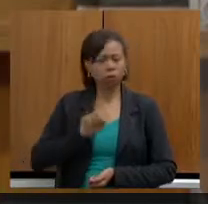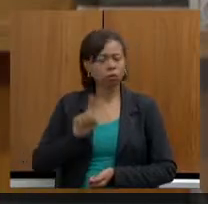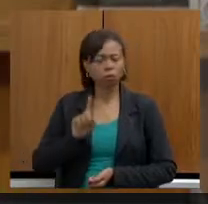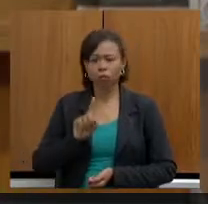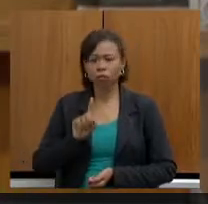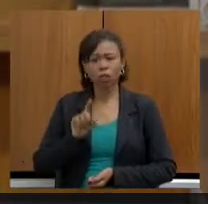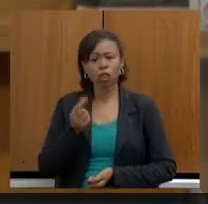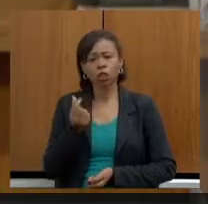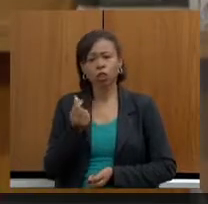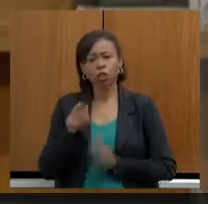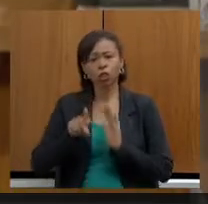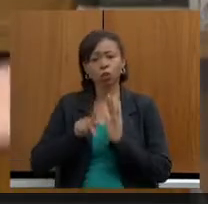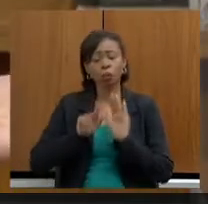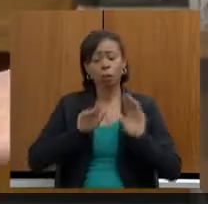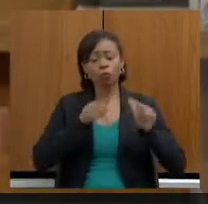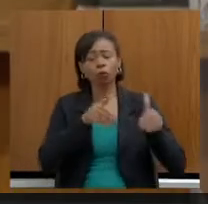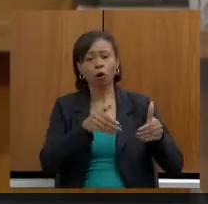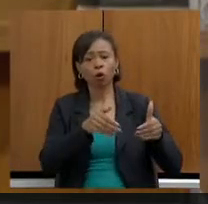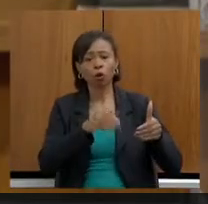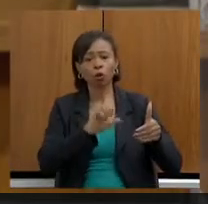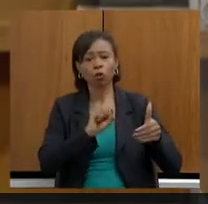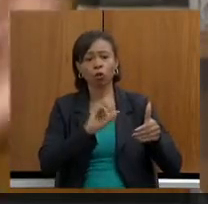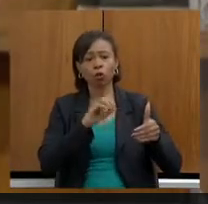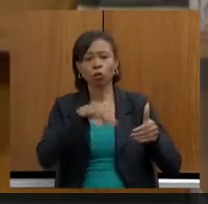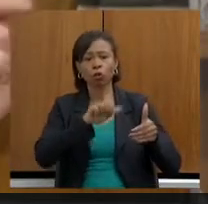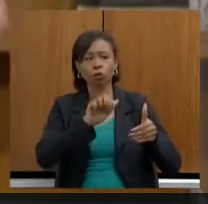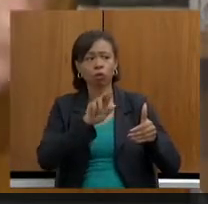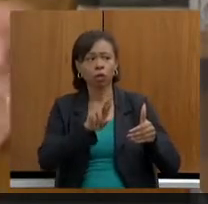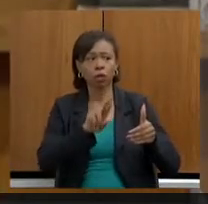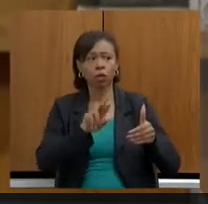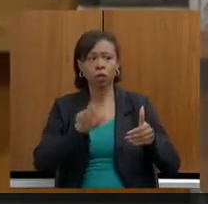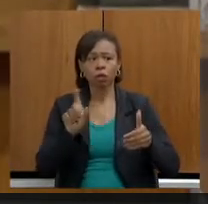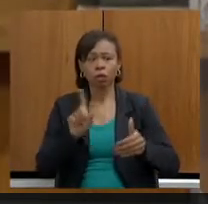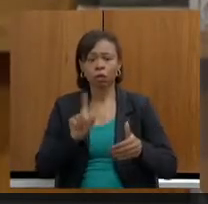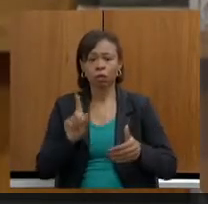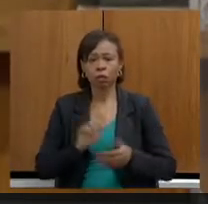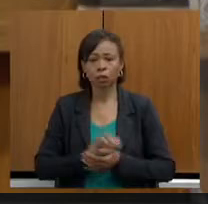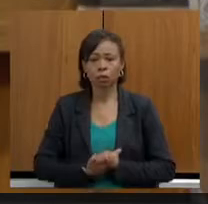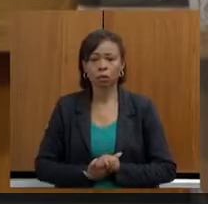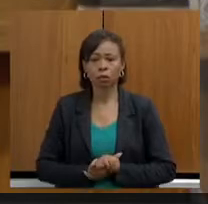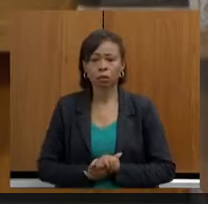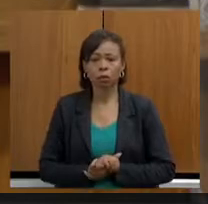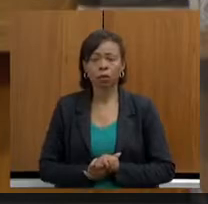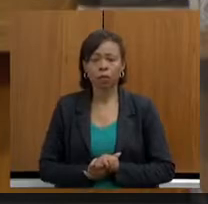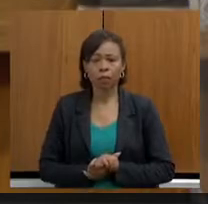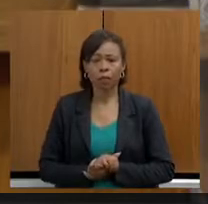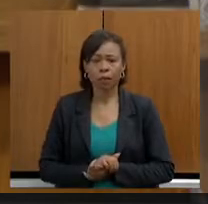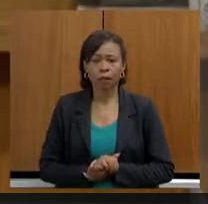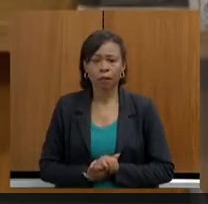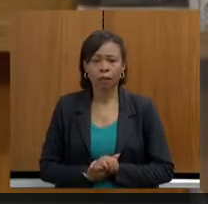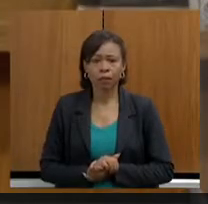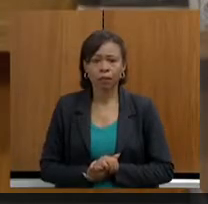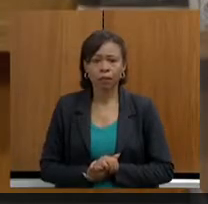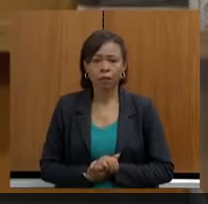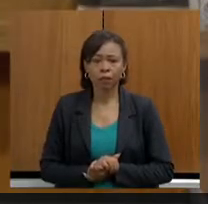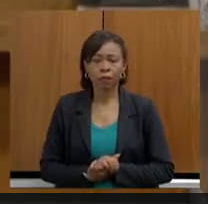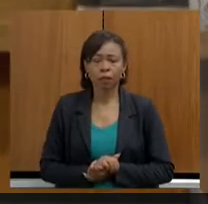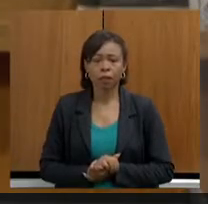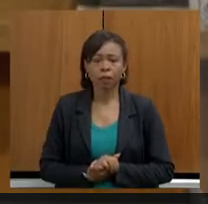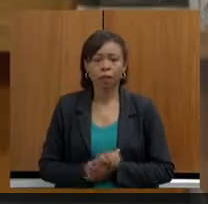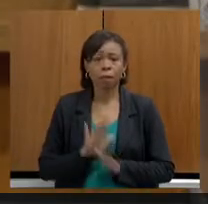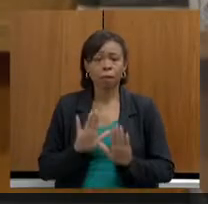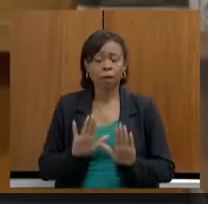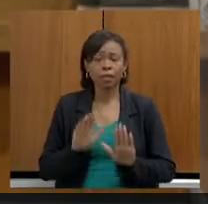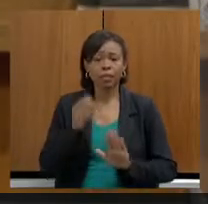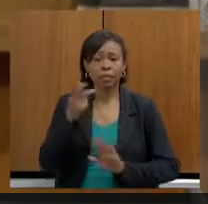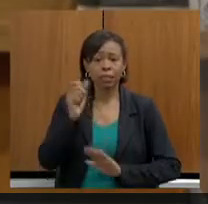o somar né posso passar toda a informação é minuciosa em a execução orçamentária e financeira Mas